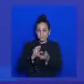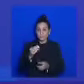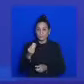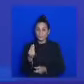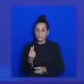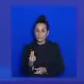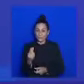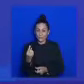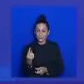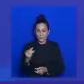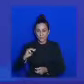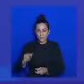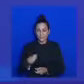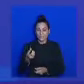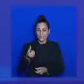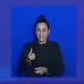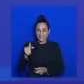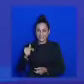em